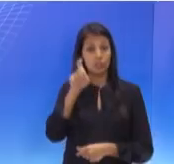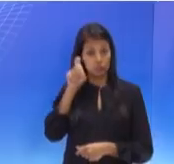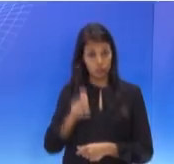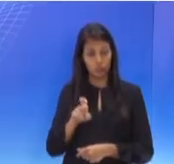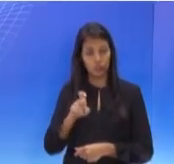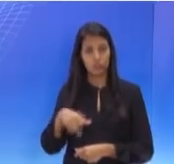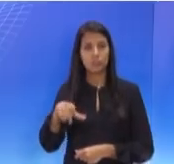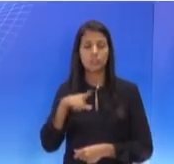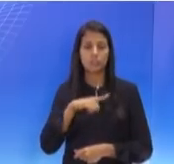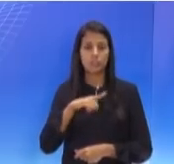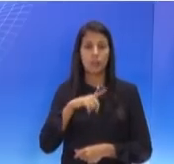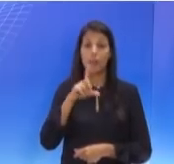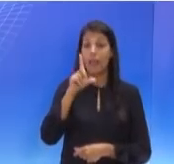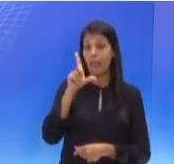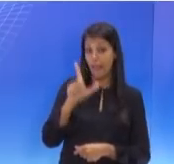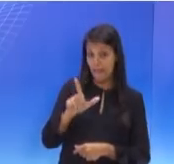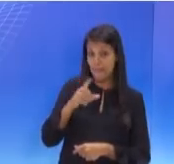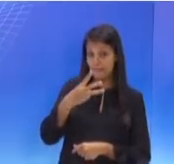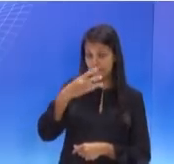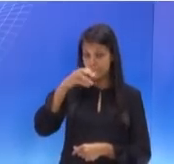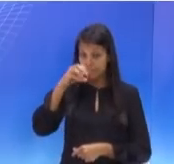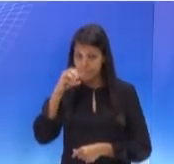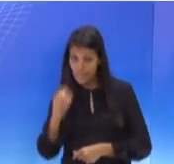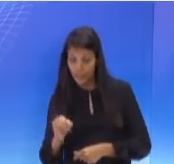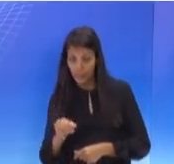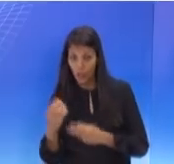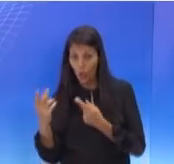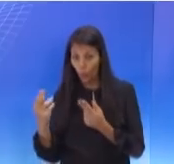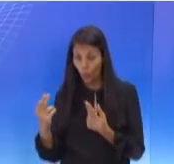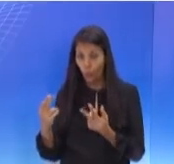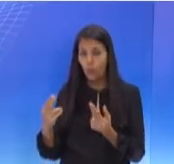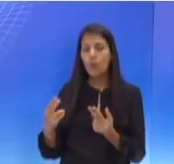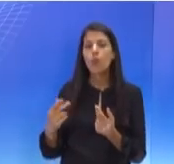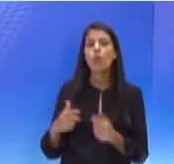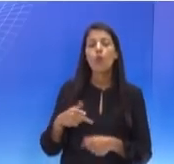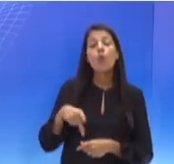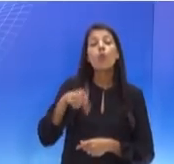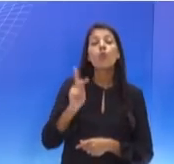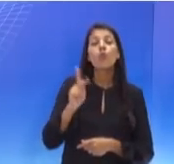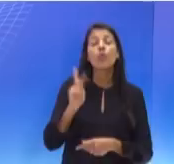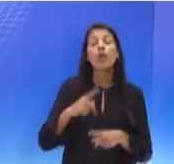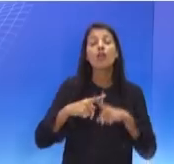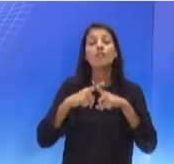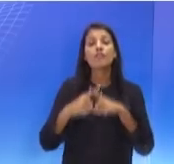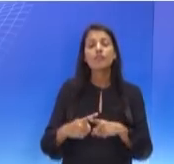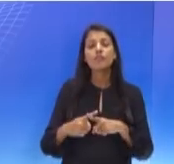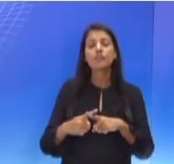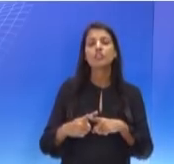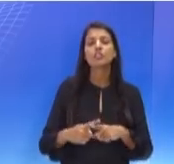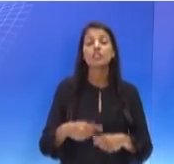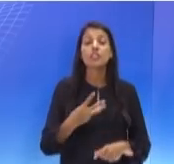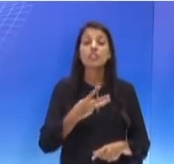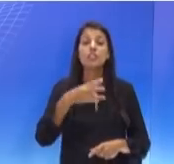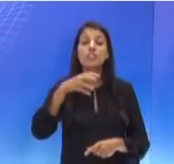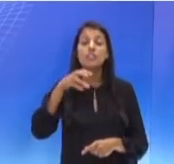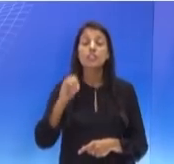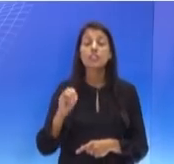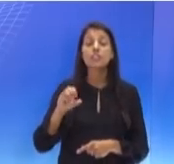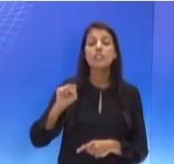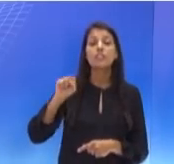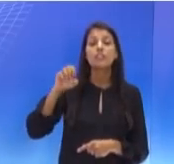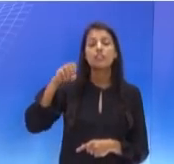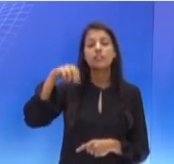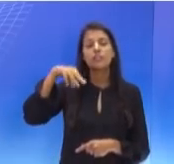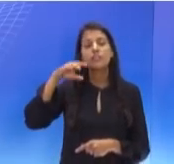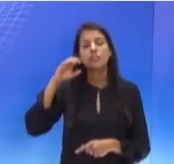nós temos que L de 30 graus vai ser K vezes o seno de 30 graus. Quanto é o seno de 30 graus? Foi dado